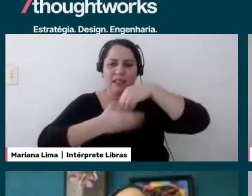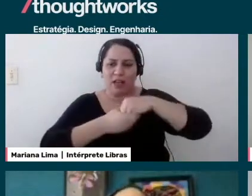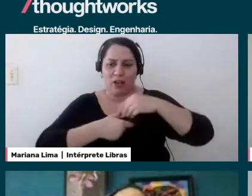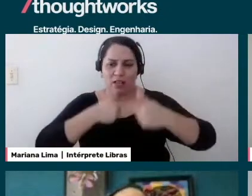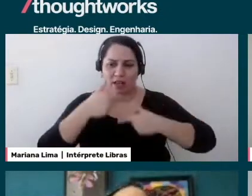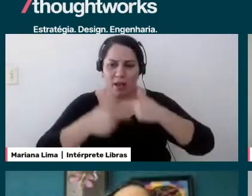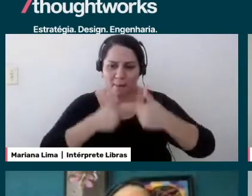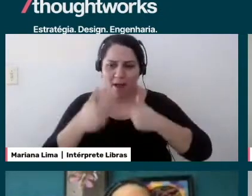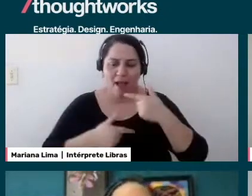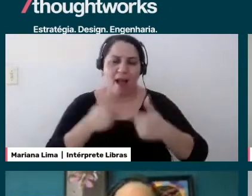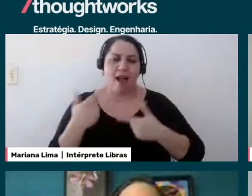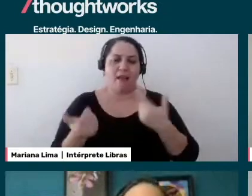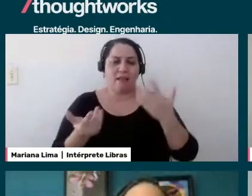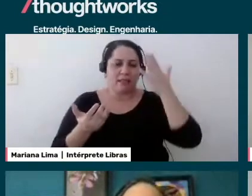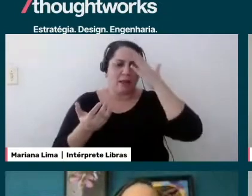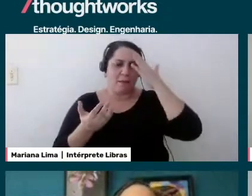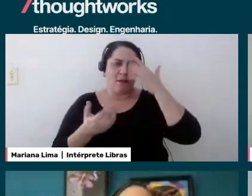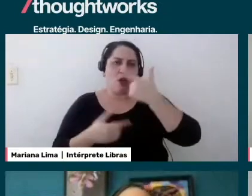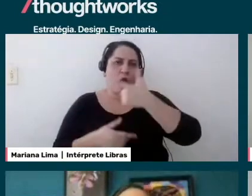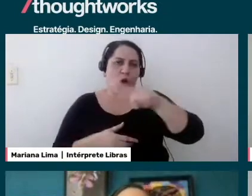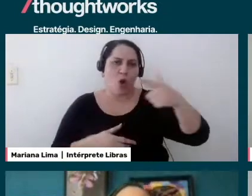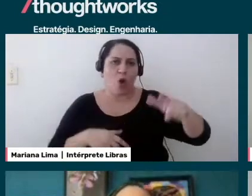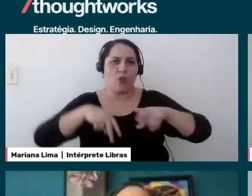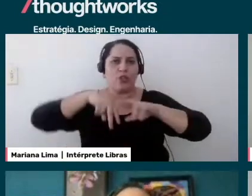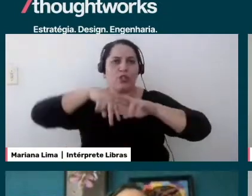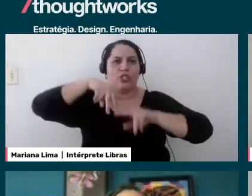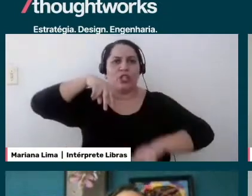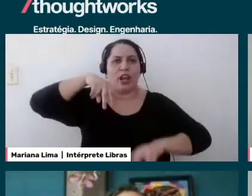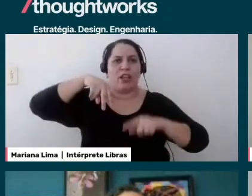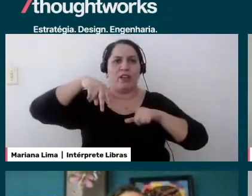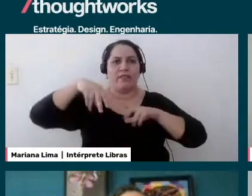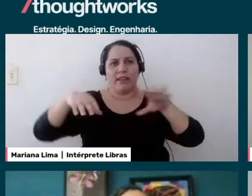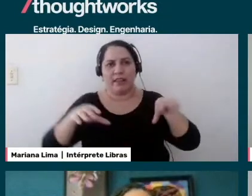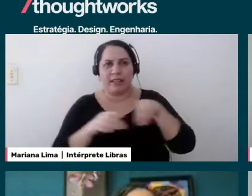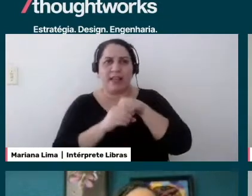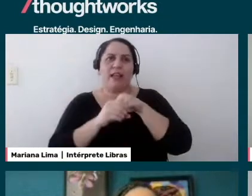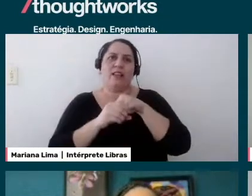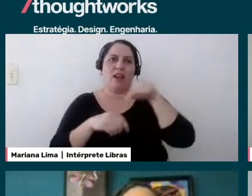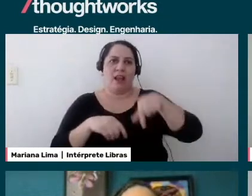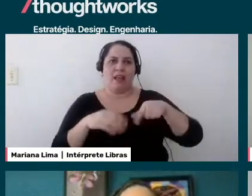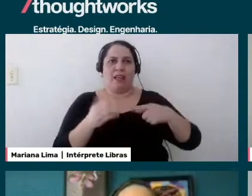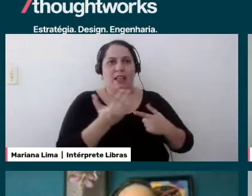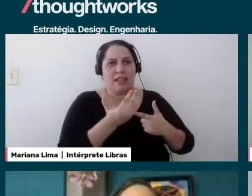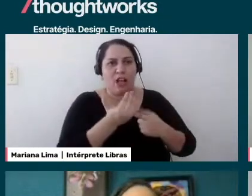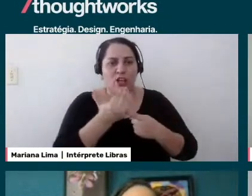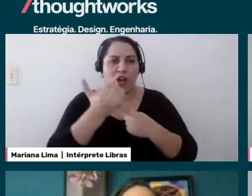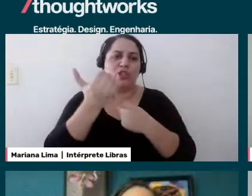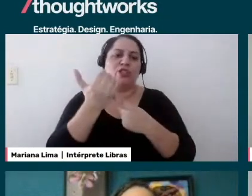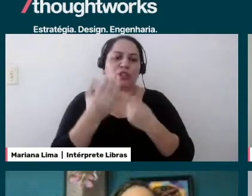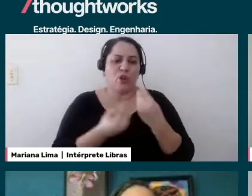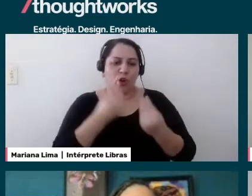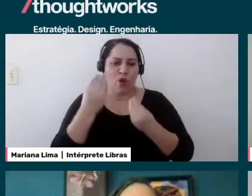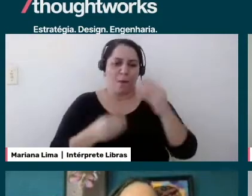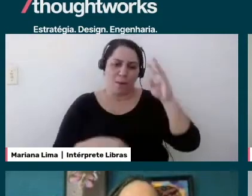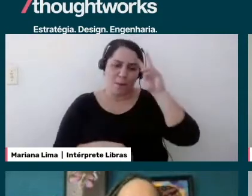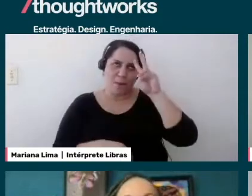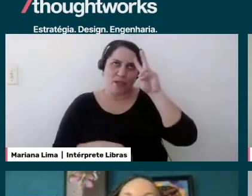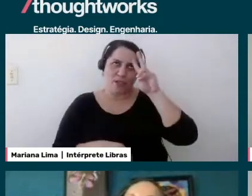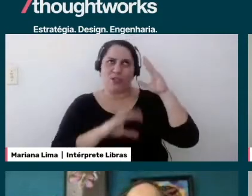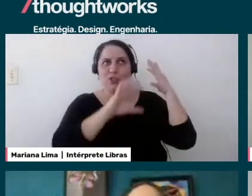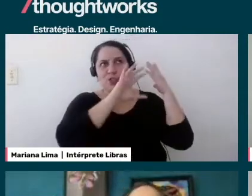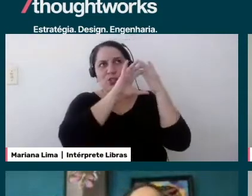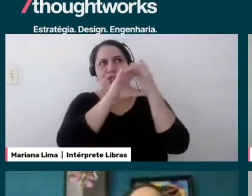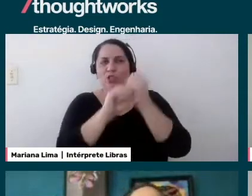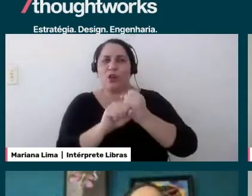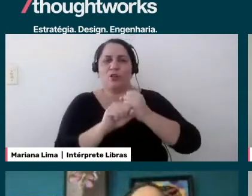olhar para mulheres e outros gêneros subrepresentados na tecnologia, a importância até de um resgate histórico, né, porque, afinal de